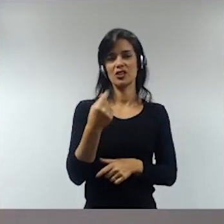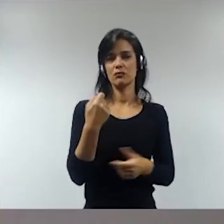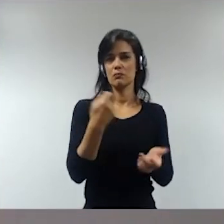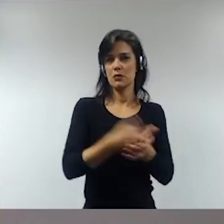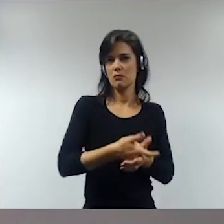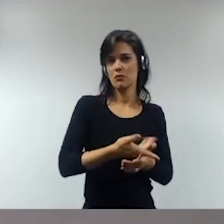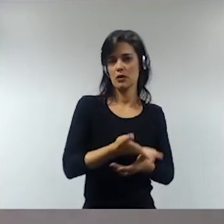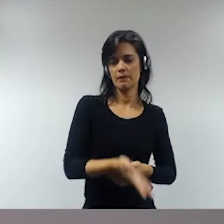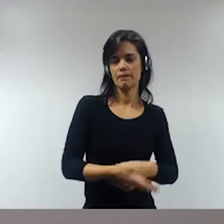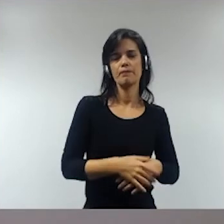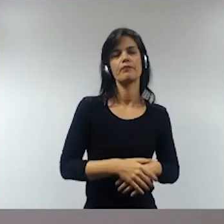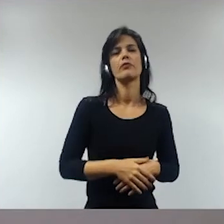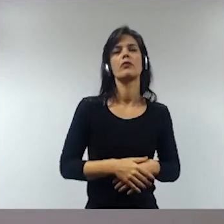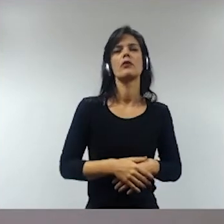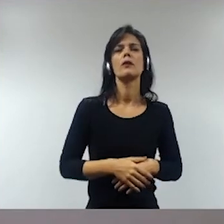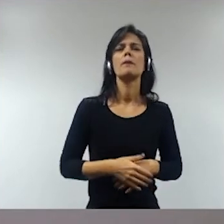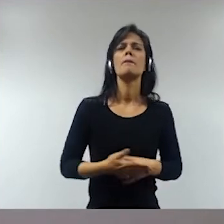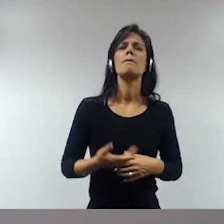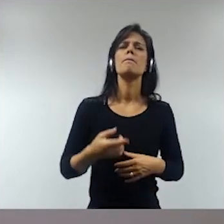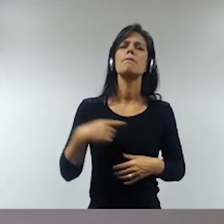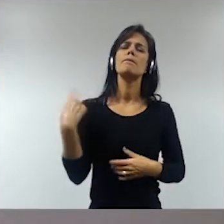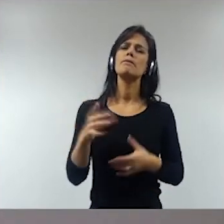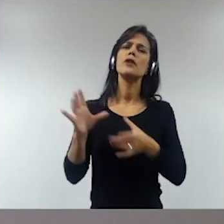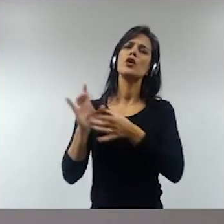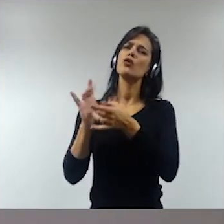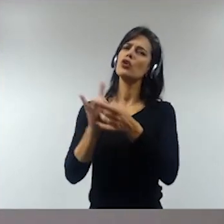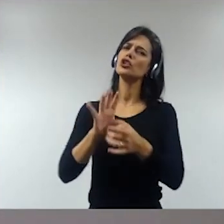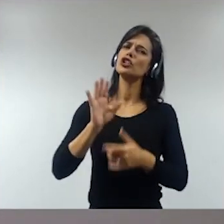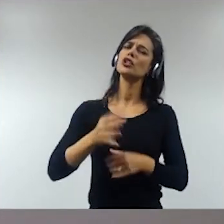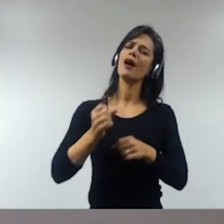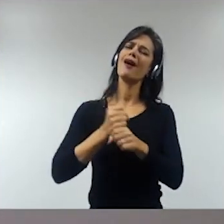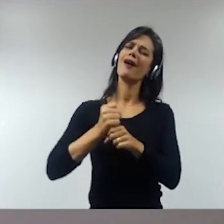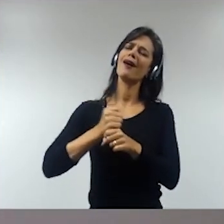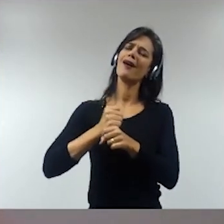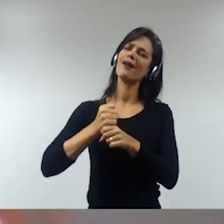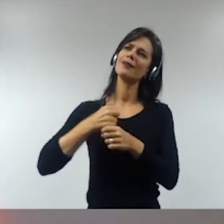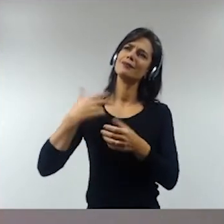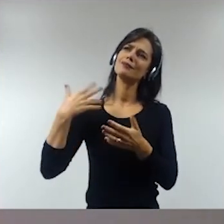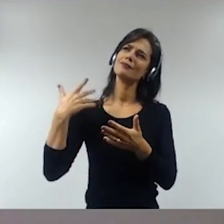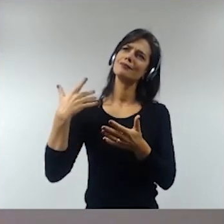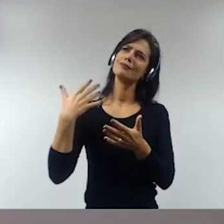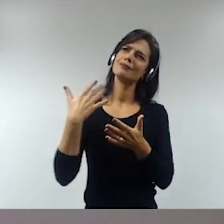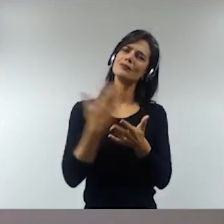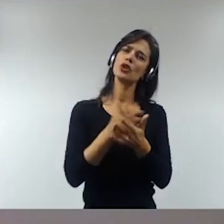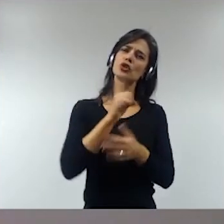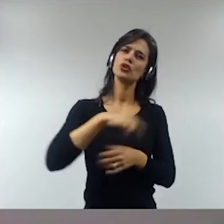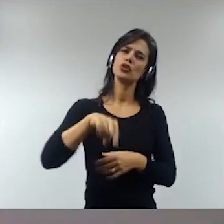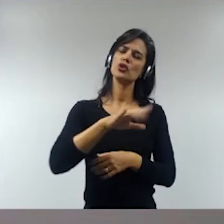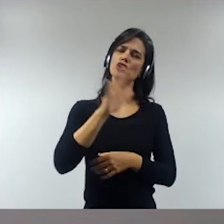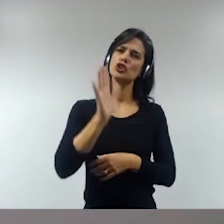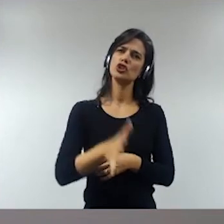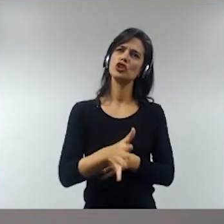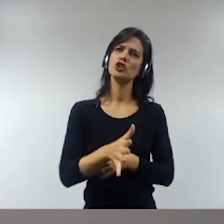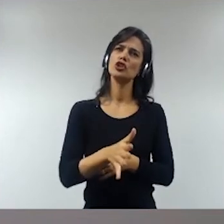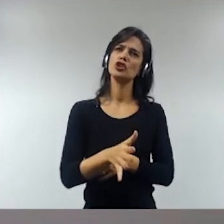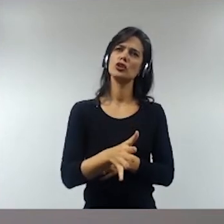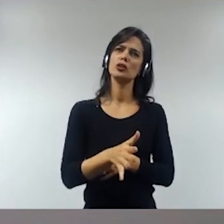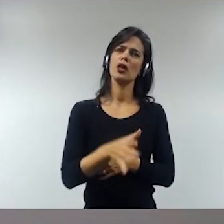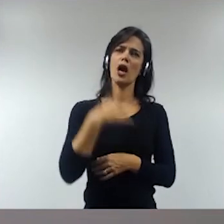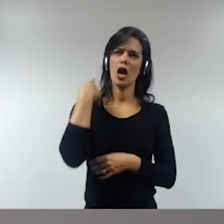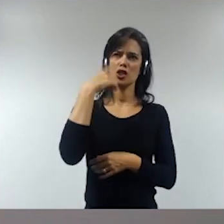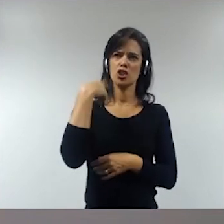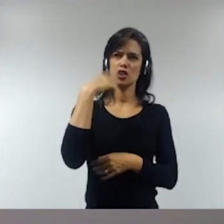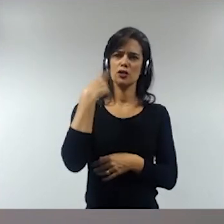nós temos é que a gente já vem há muitos anos, pelo menos acredito que todos nós aqui somos